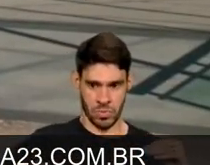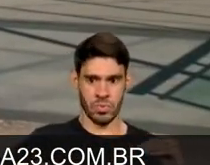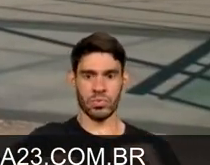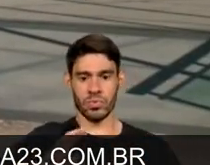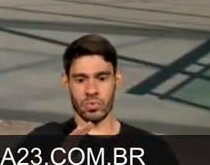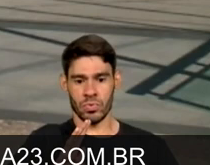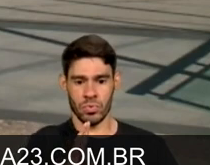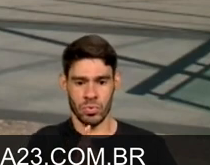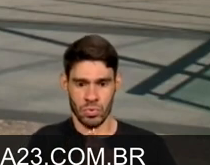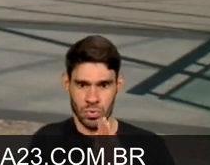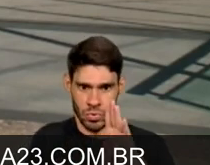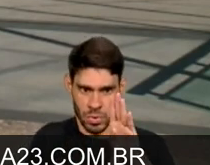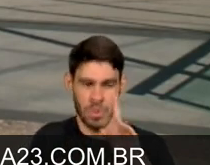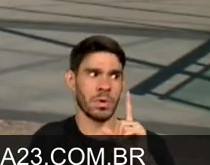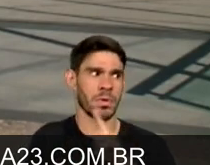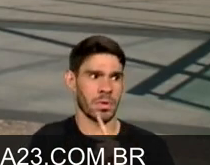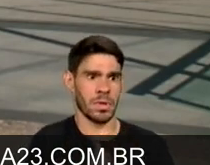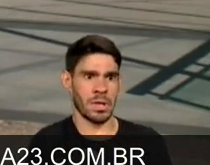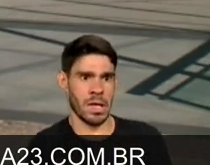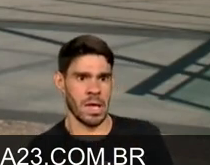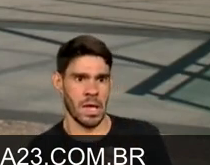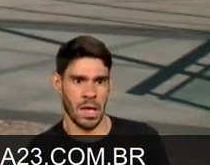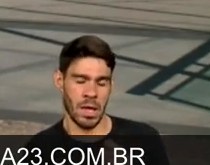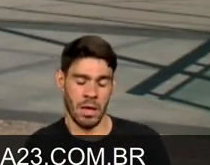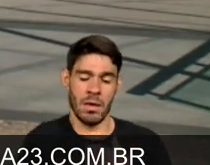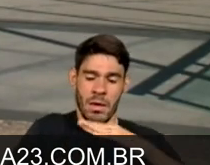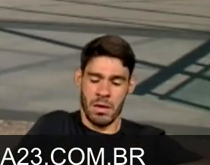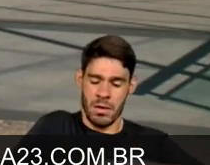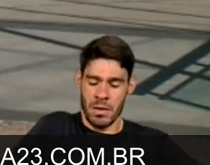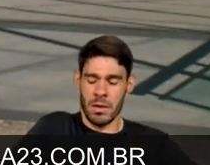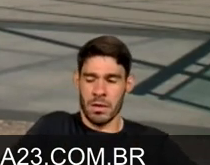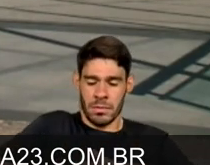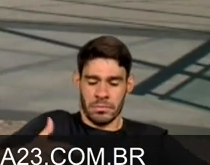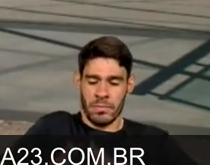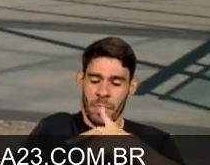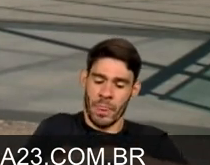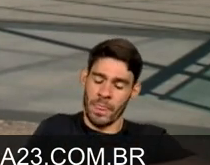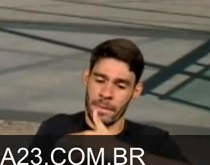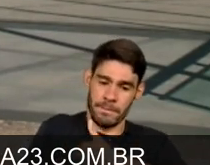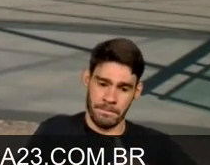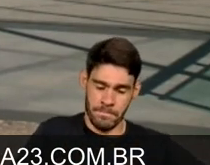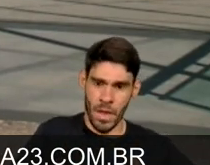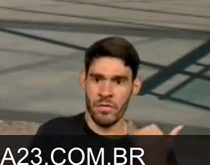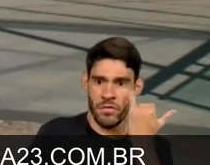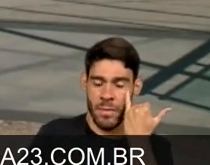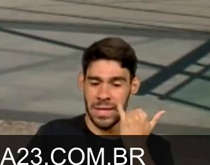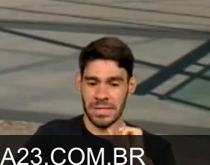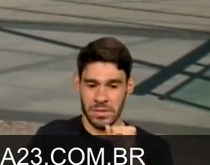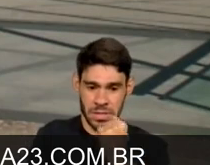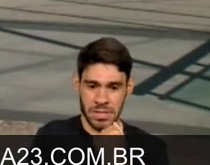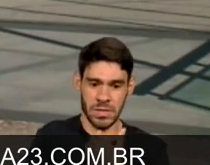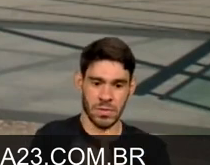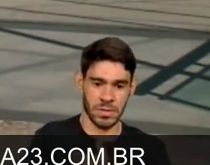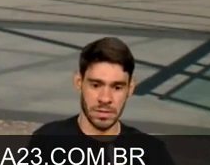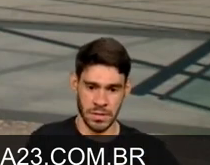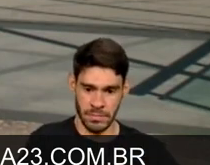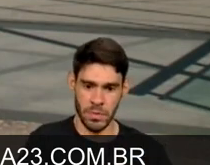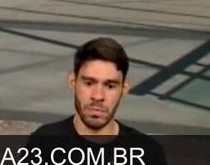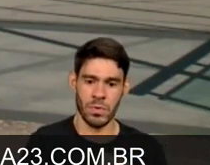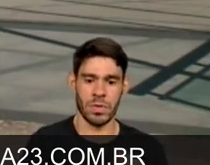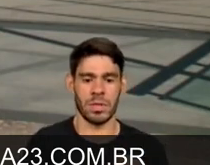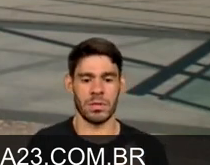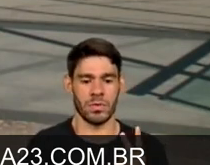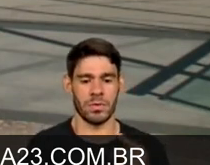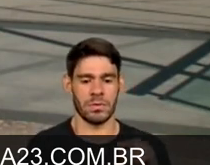cada ano e, por isso, exigem ações efetivas do poder público. De acordo com o mapa da segurança pública, mais de 82